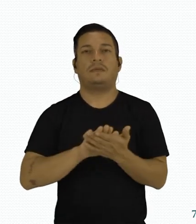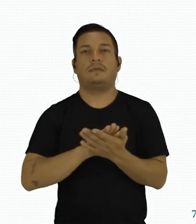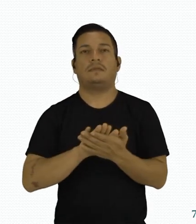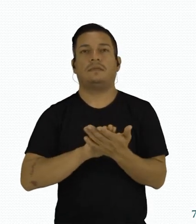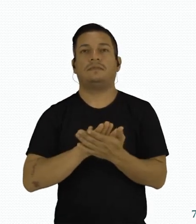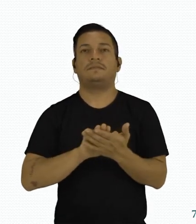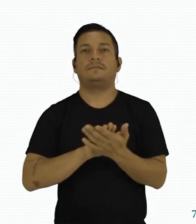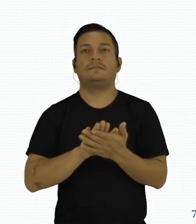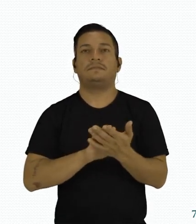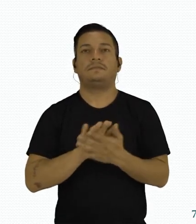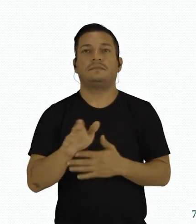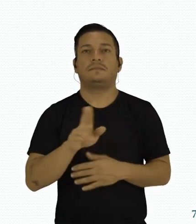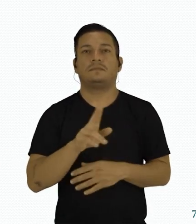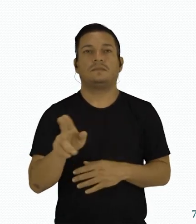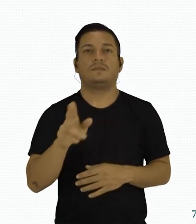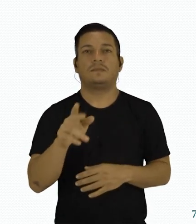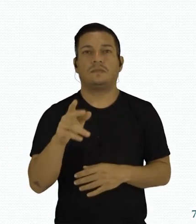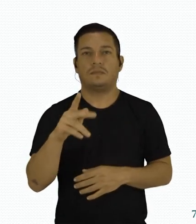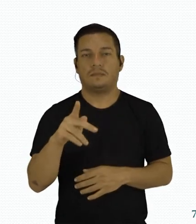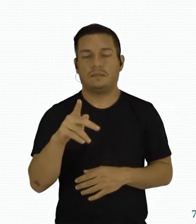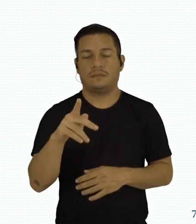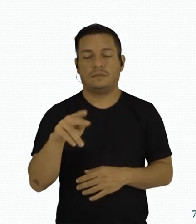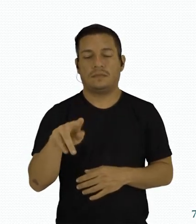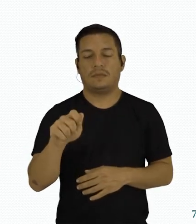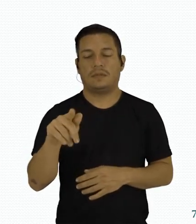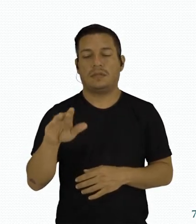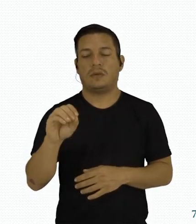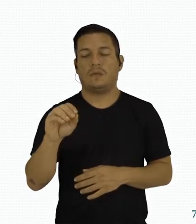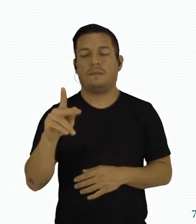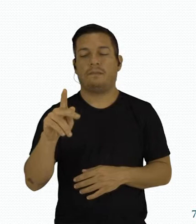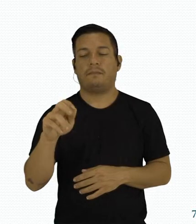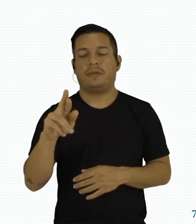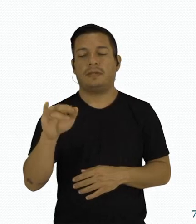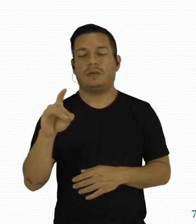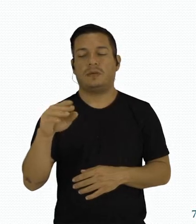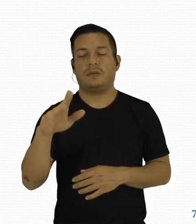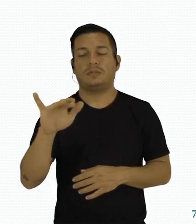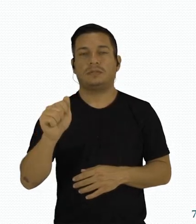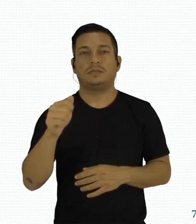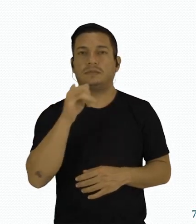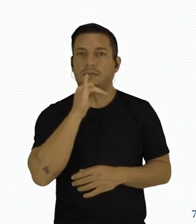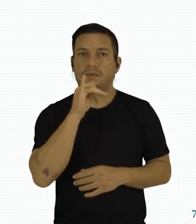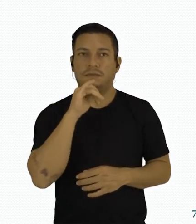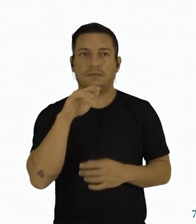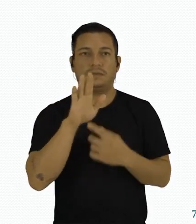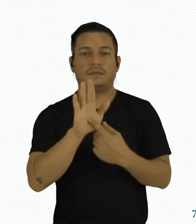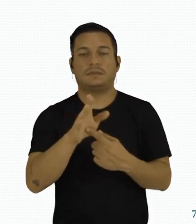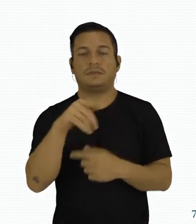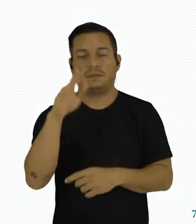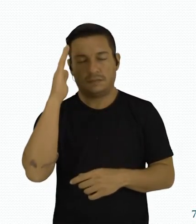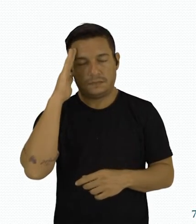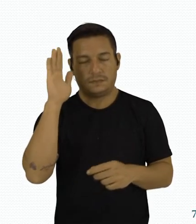certo? Popularmente chamado como parte não periódica. Então, vamos dar um exemplozinho aí, ó, que fica mais fácil de você entender.